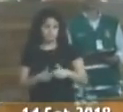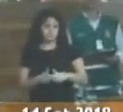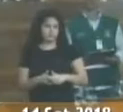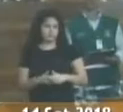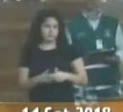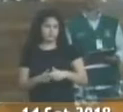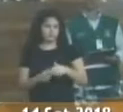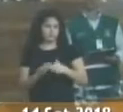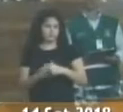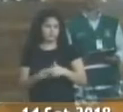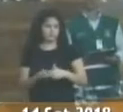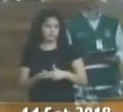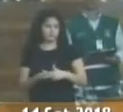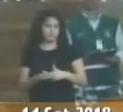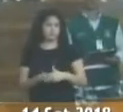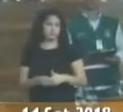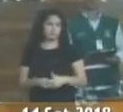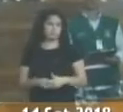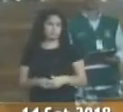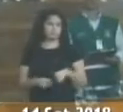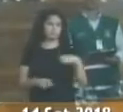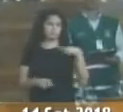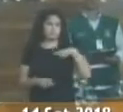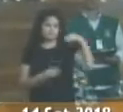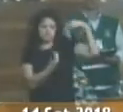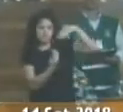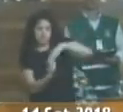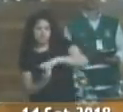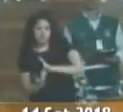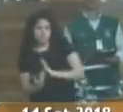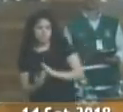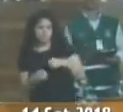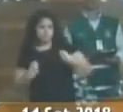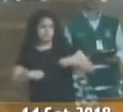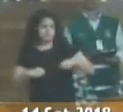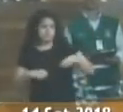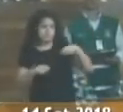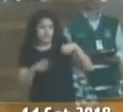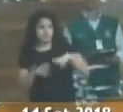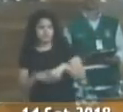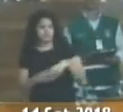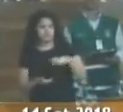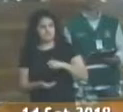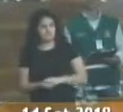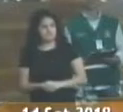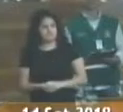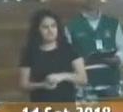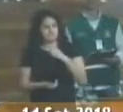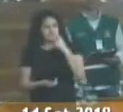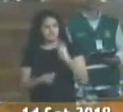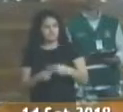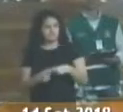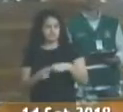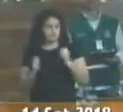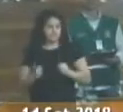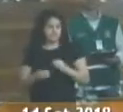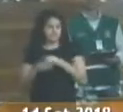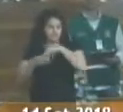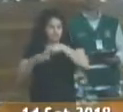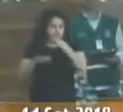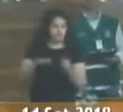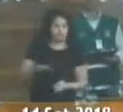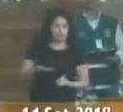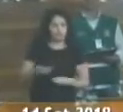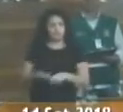parte que são umas rampas muito grandes de areia, que tem que descer se abaixando de bunda, desculpa aqui a expressão, porque senão você pode cair.